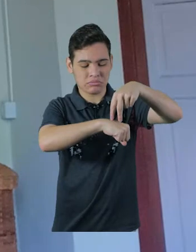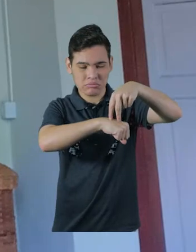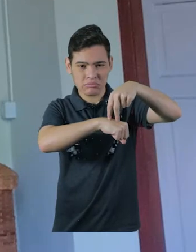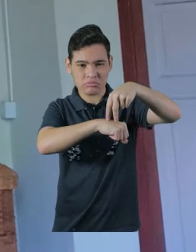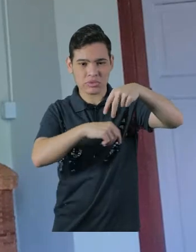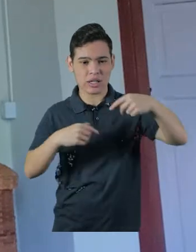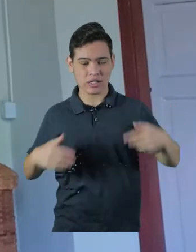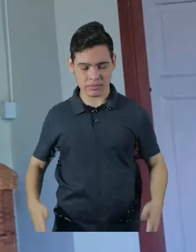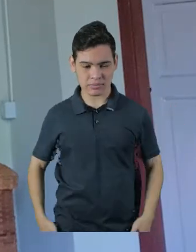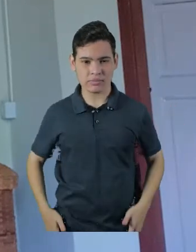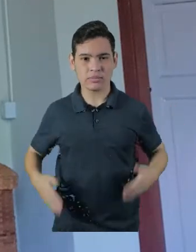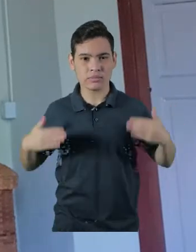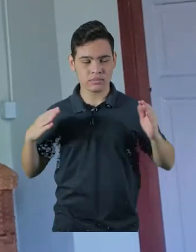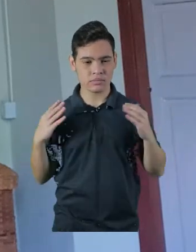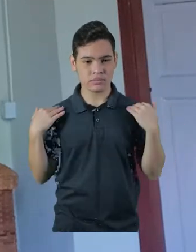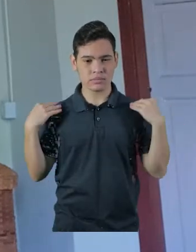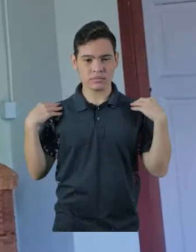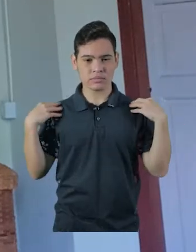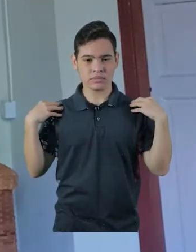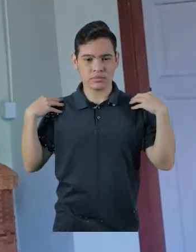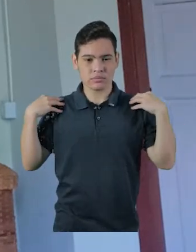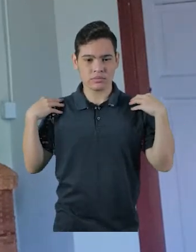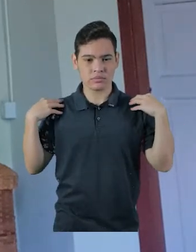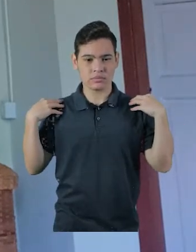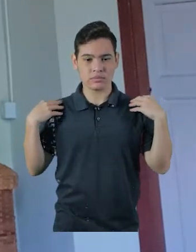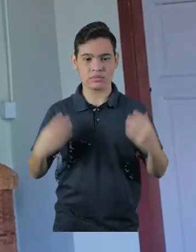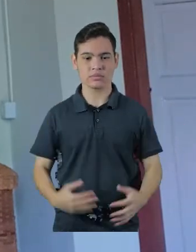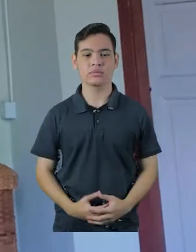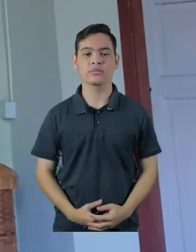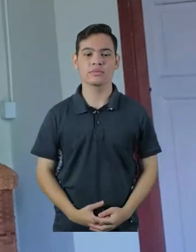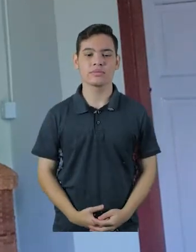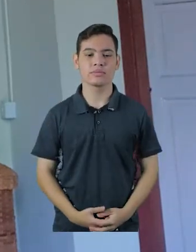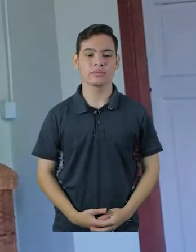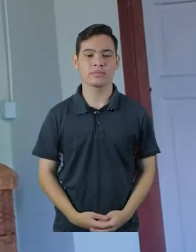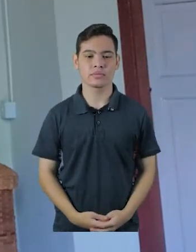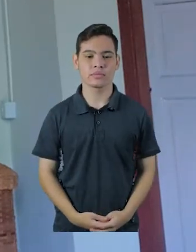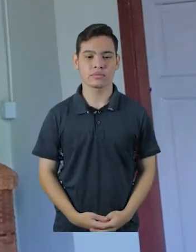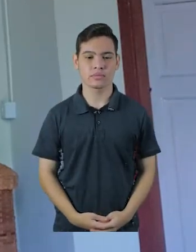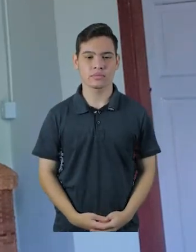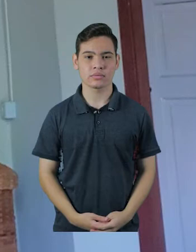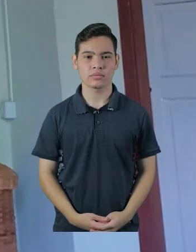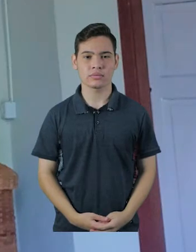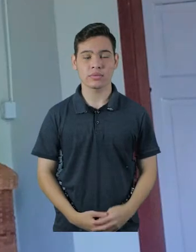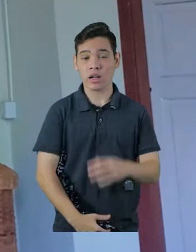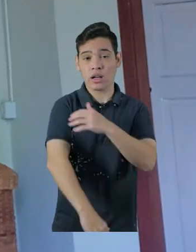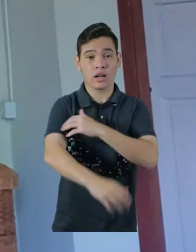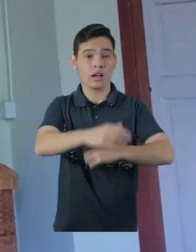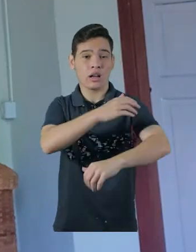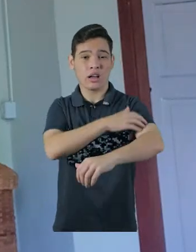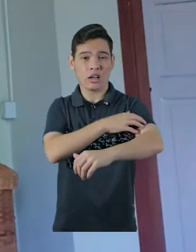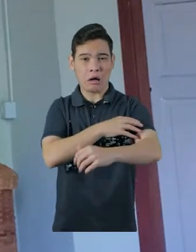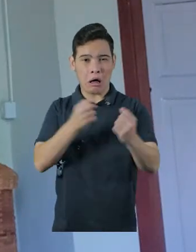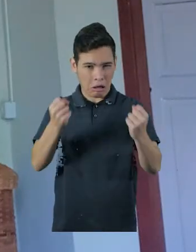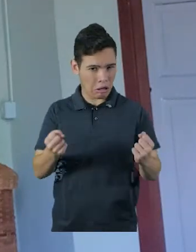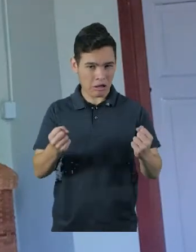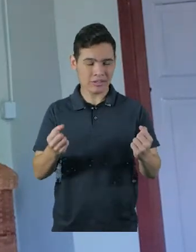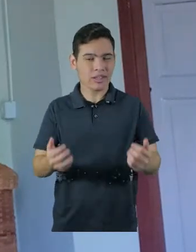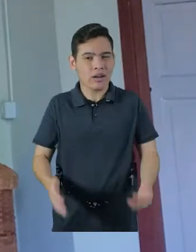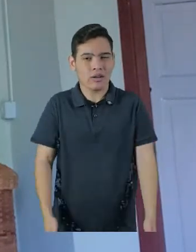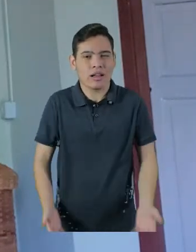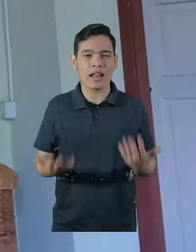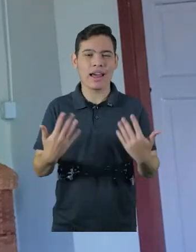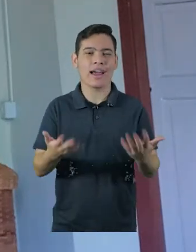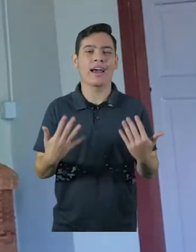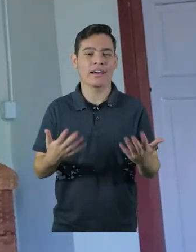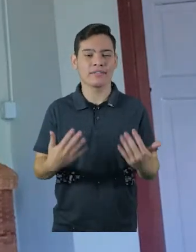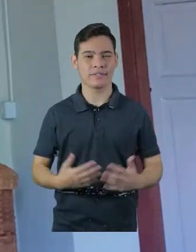à pelve, as escápulas deslizam, descem, os braços estão